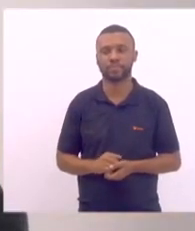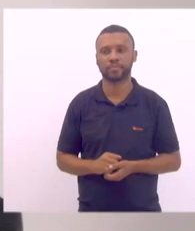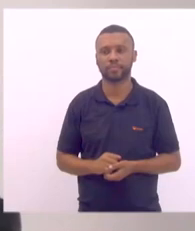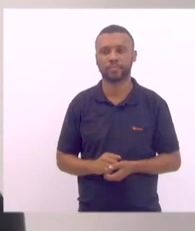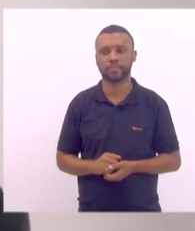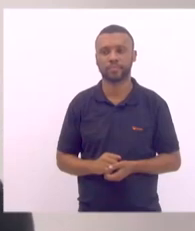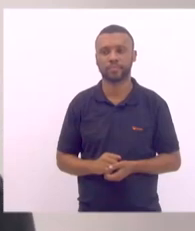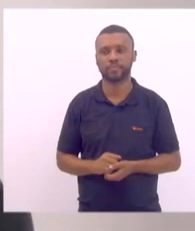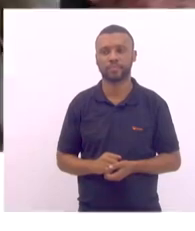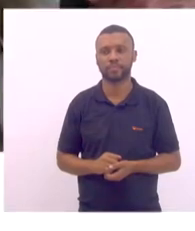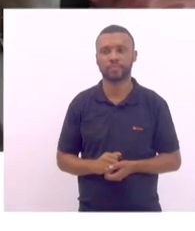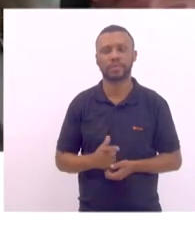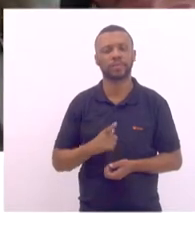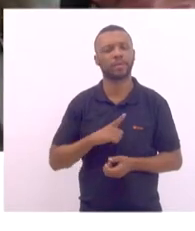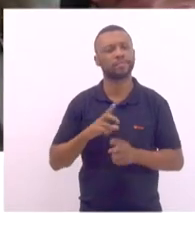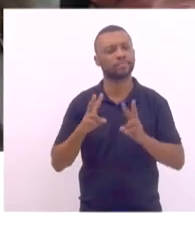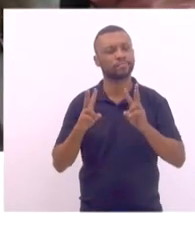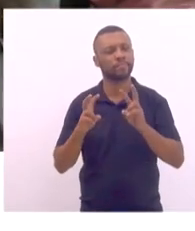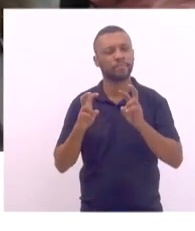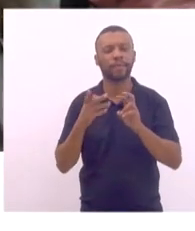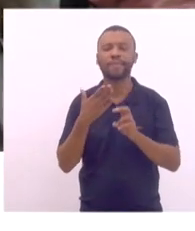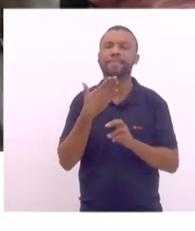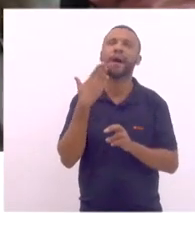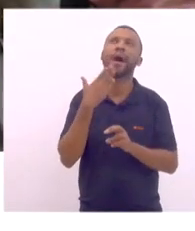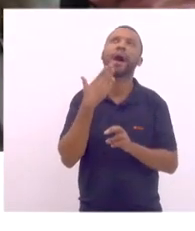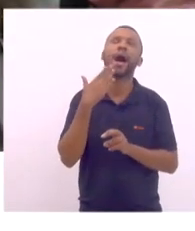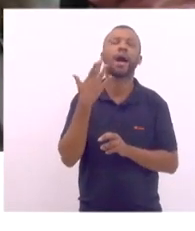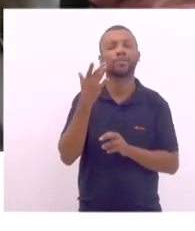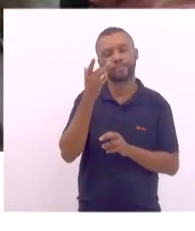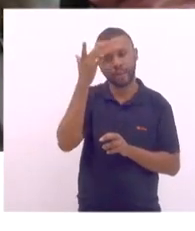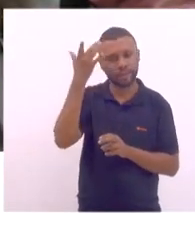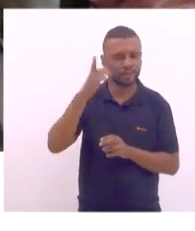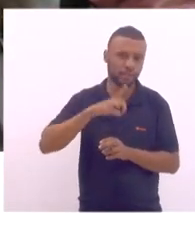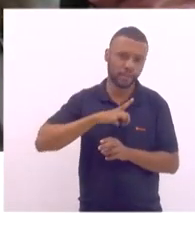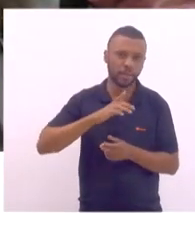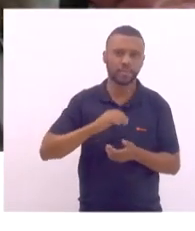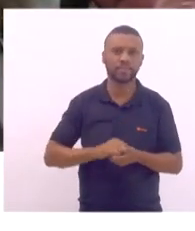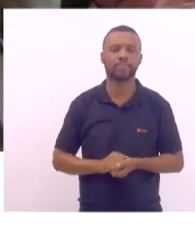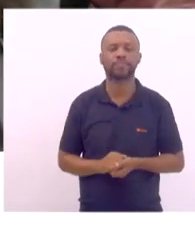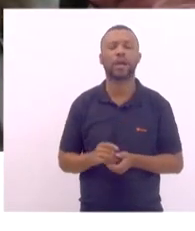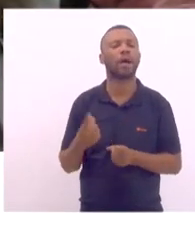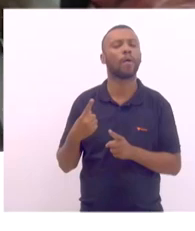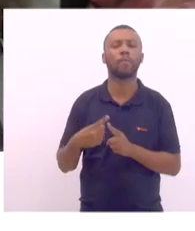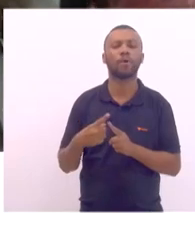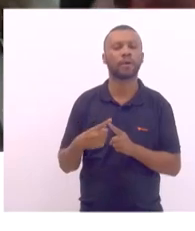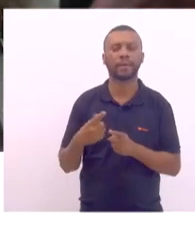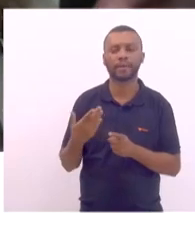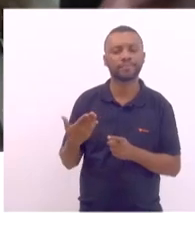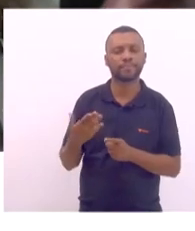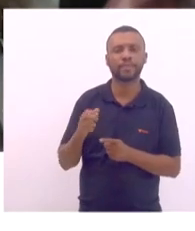Olha só, tem até uma questão mais fácil. Por que o André?